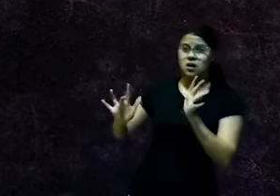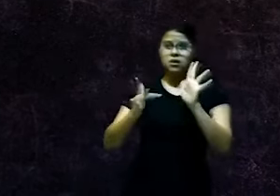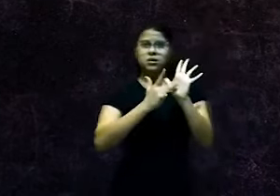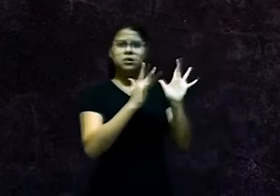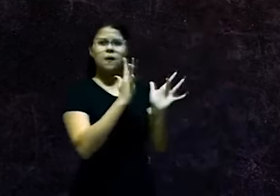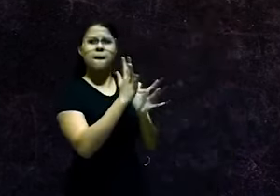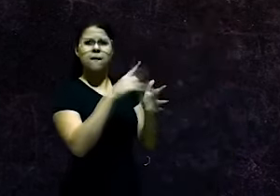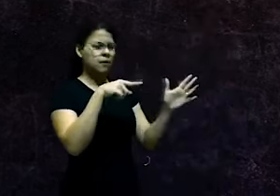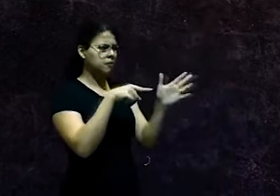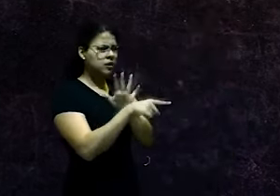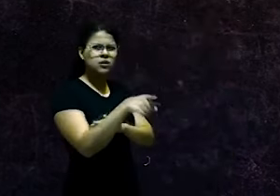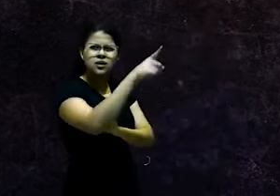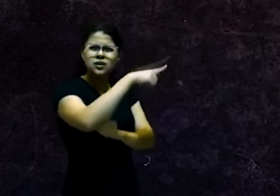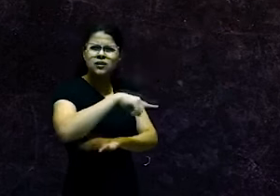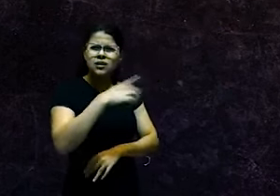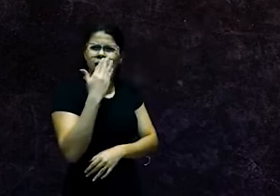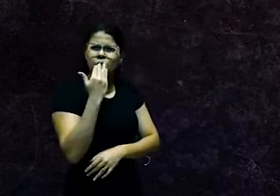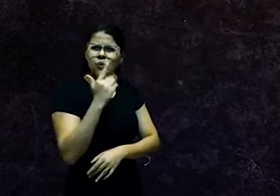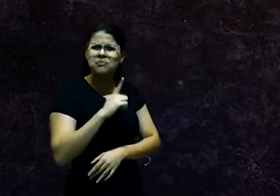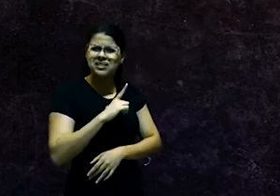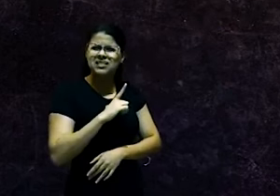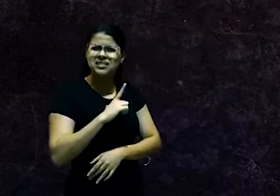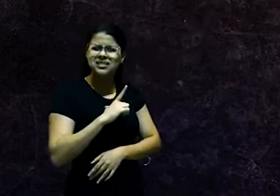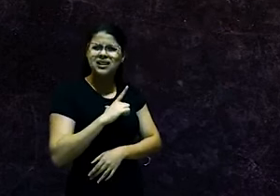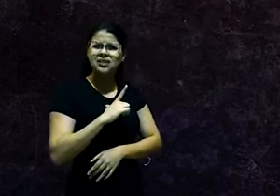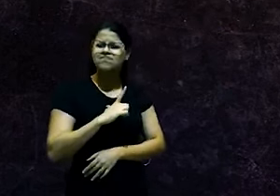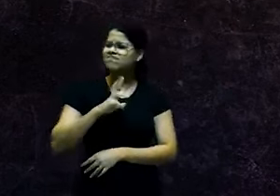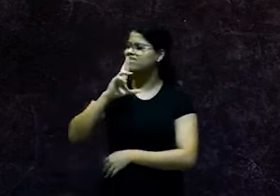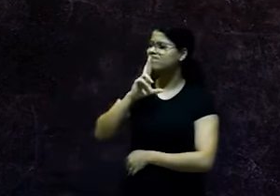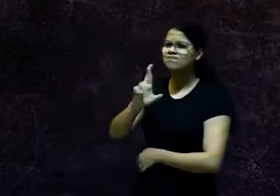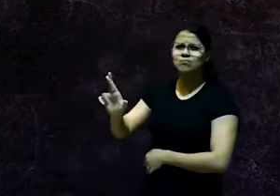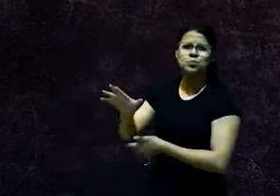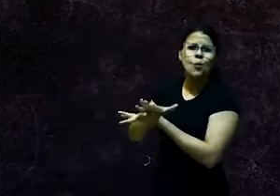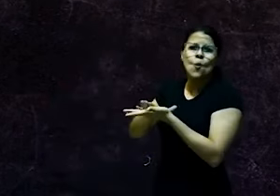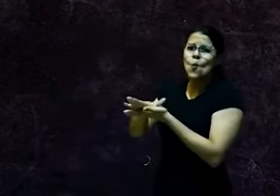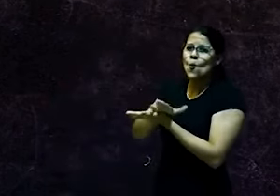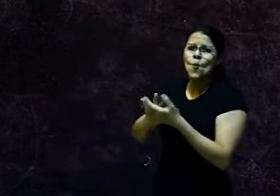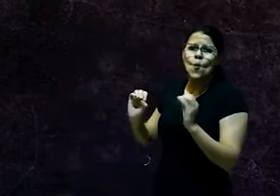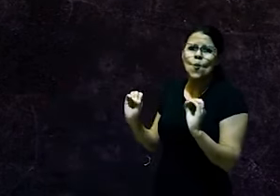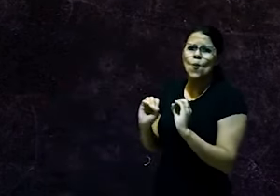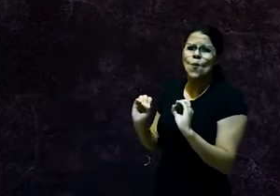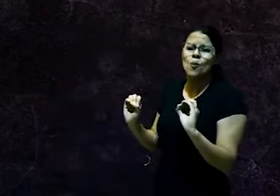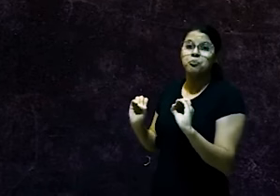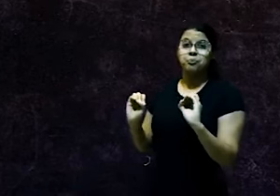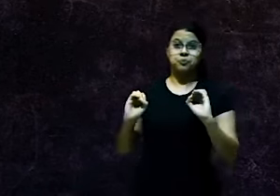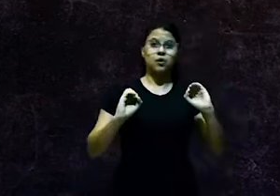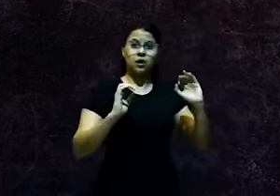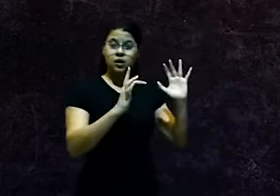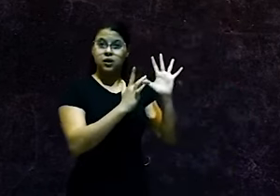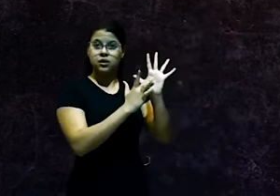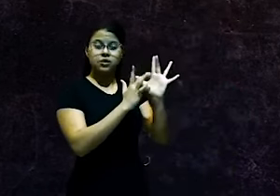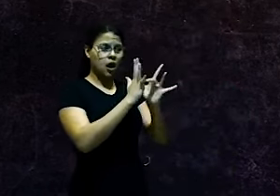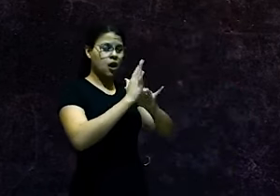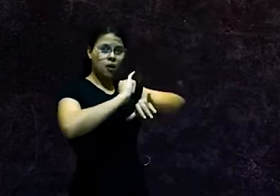Será que vocês têm aí alguma coisa para comer Eles responderam não então Jesus disse joguem